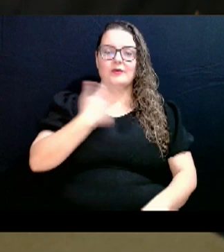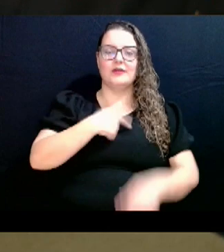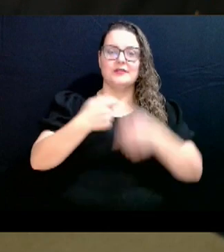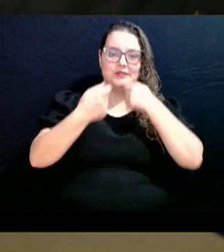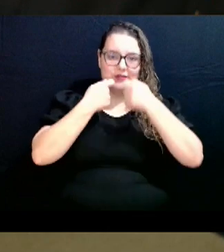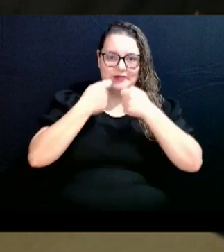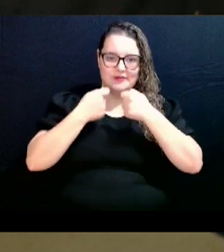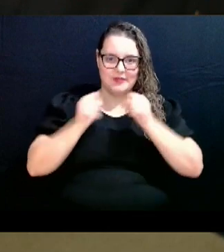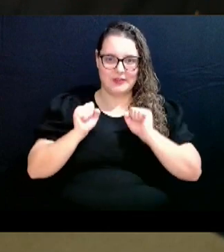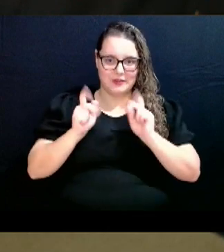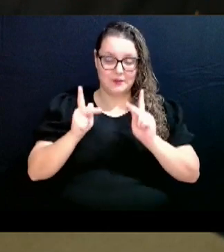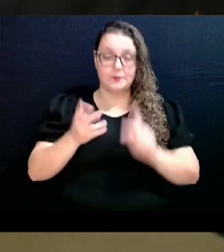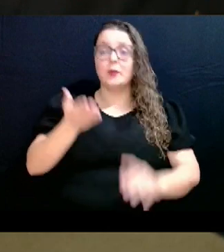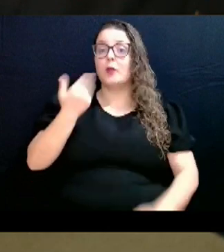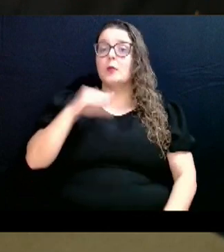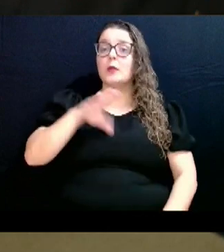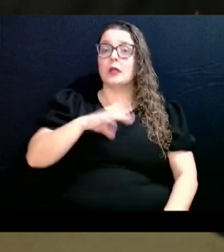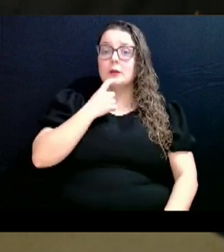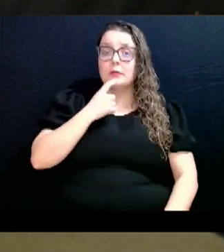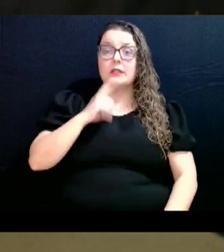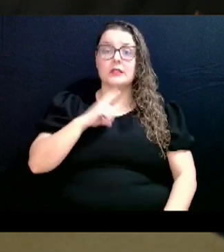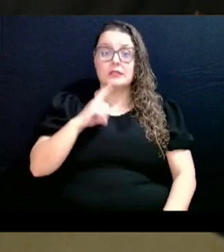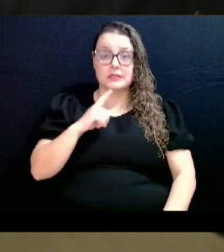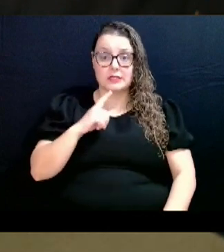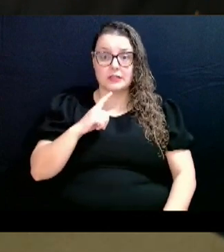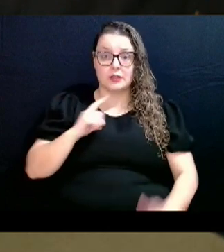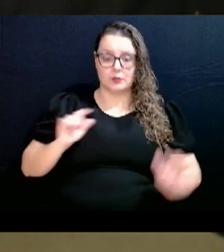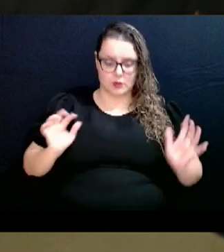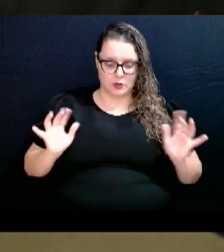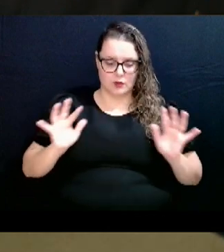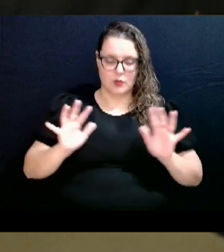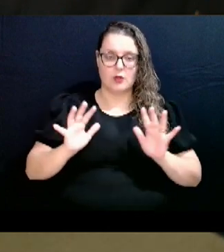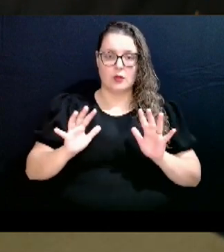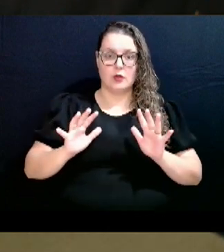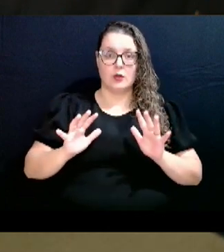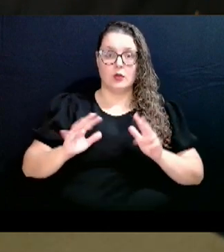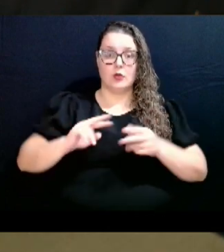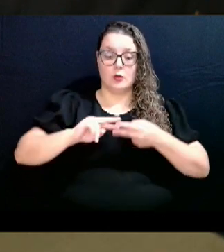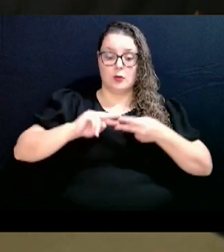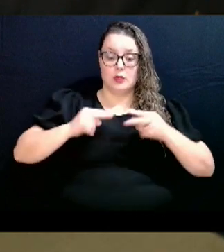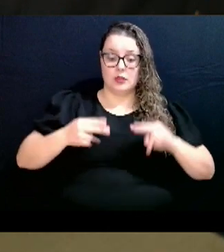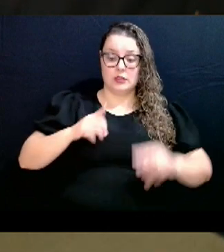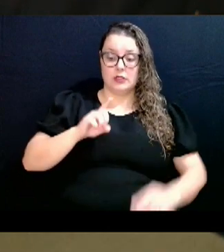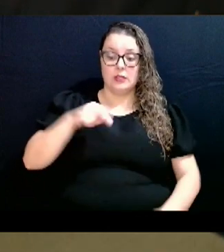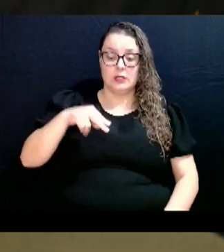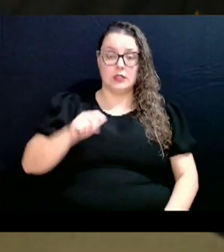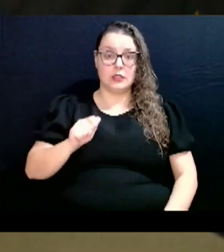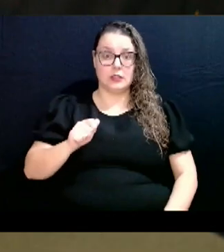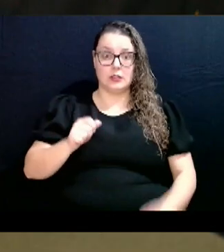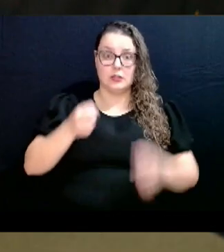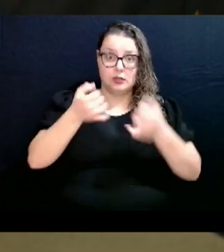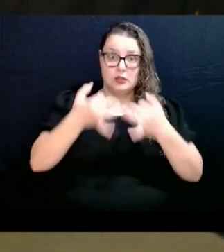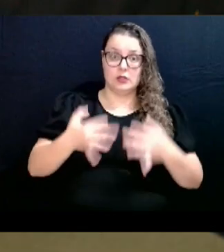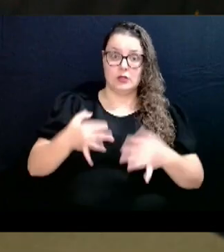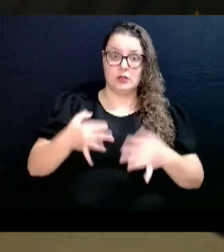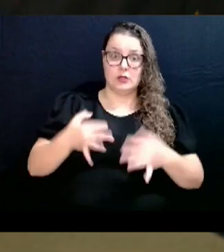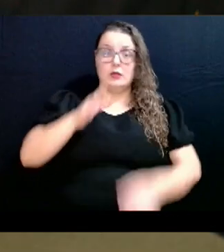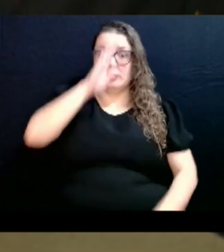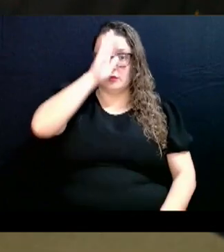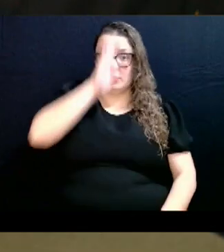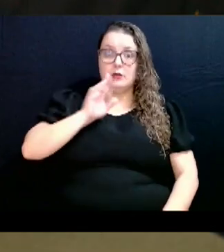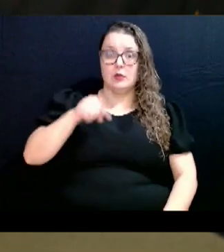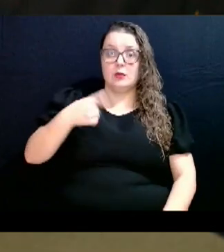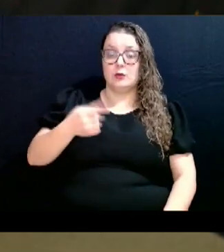Vamos lá, Campinas terá mutirão com exames de DNA e orientação jurídica gratuitos. É no próximo sábado, gente,